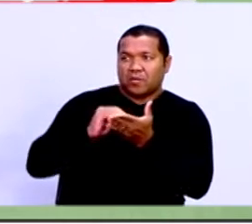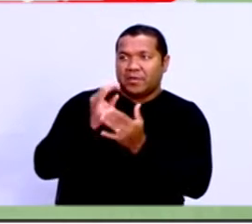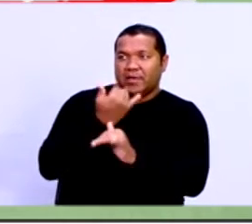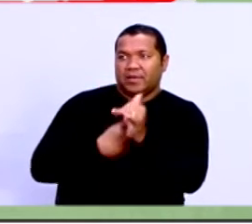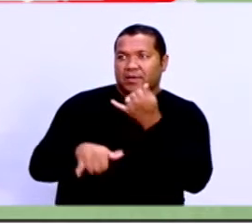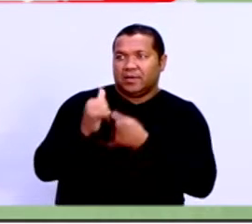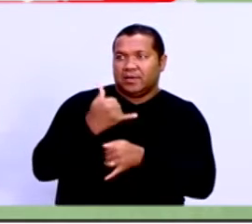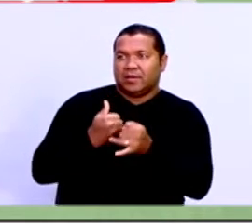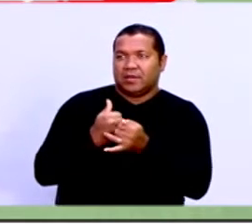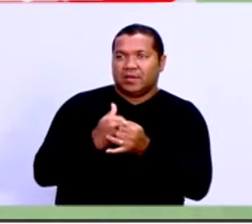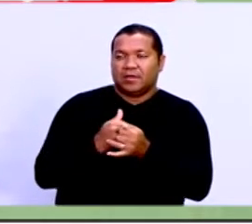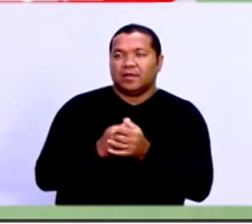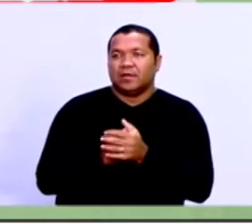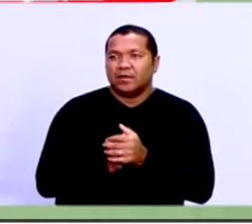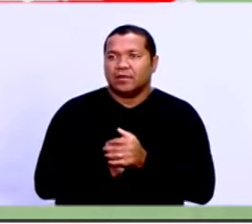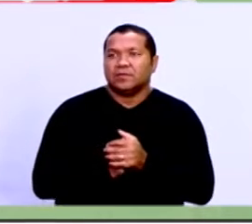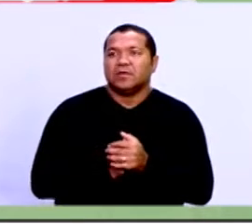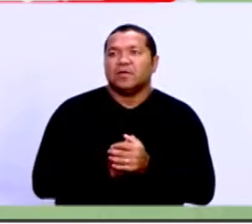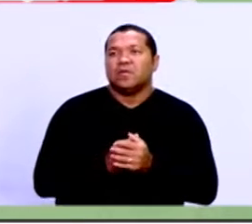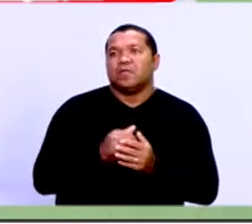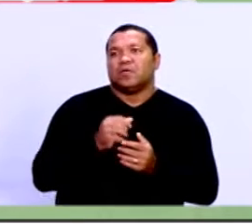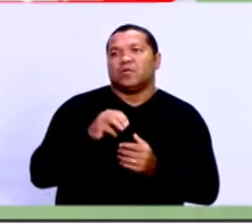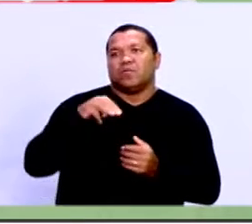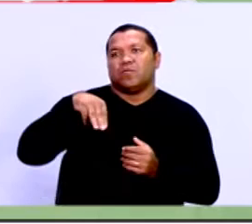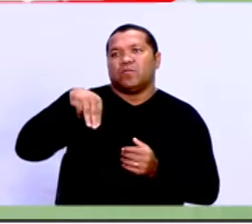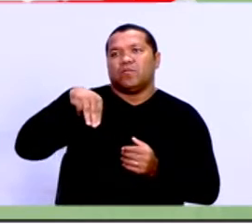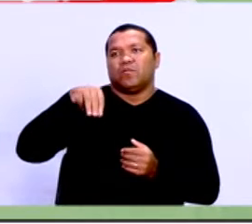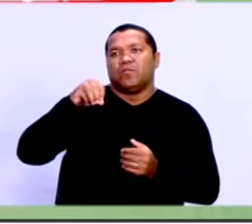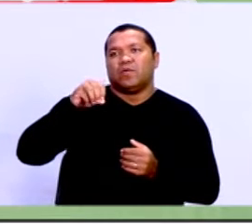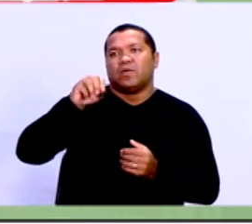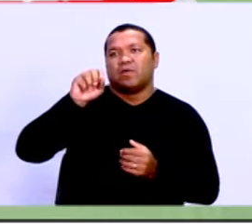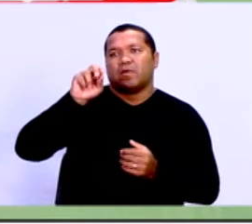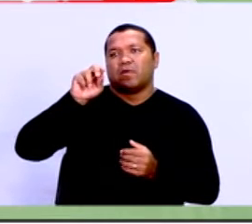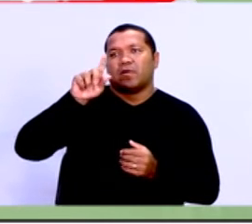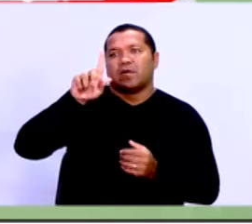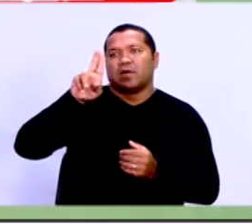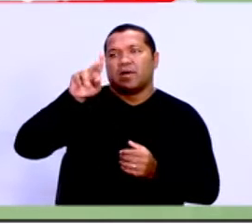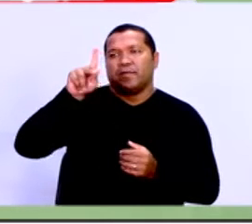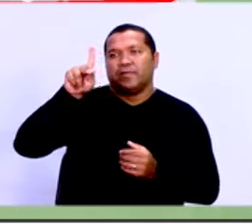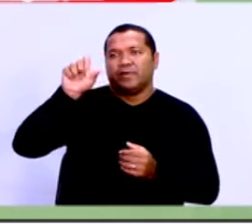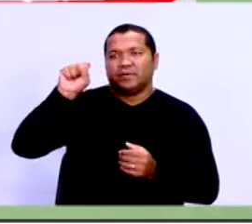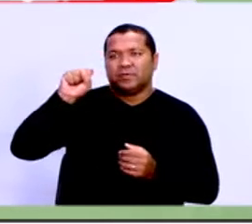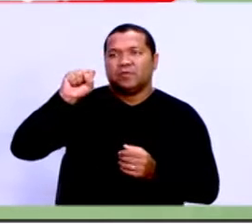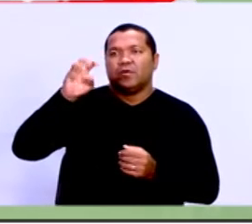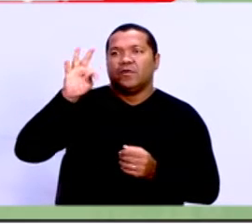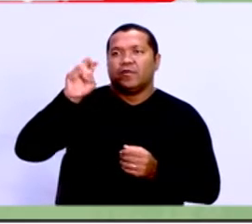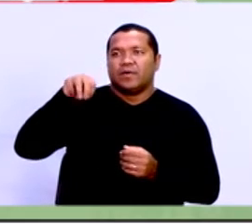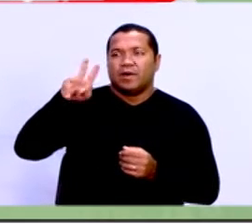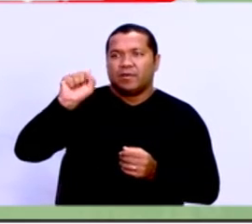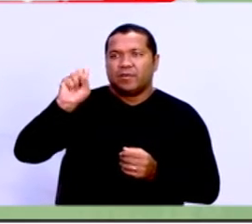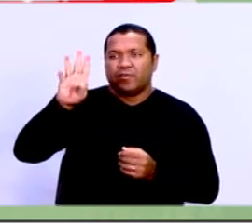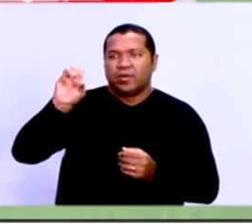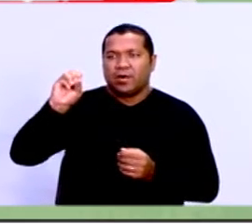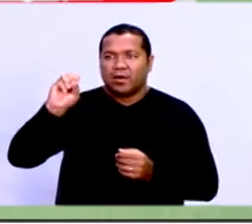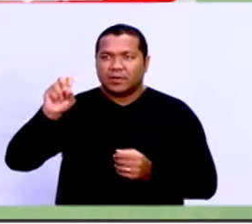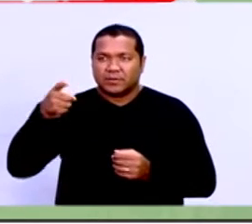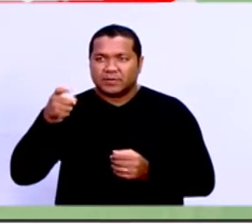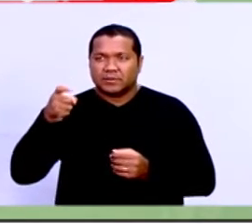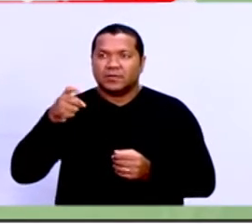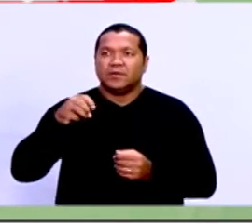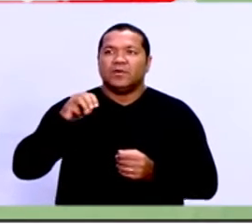mockup free box wireframe pênsil e o dia acima de prototype